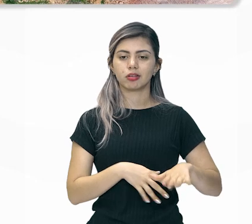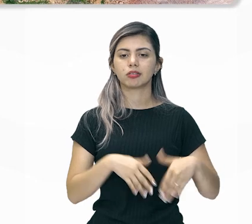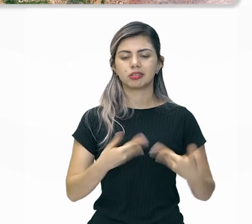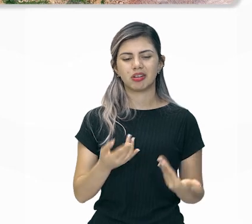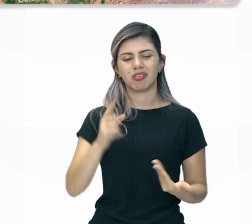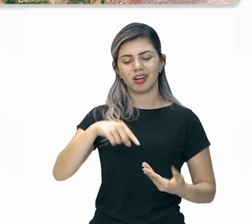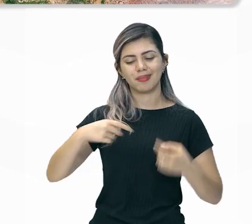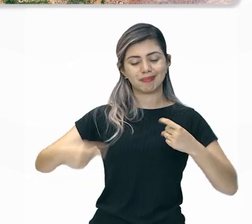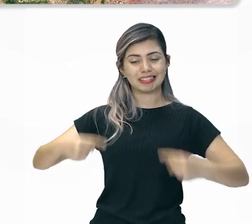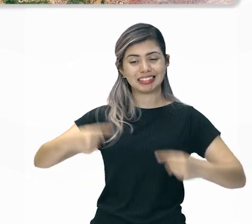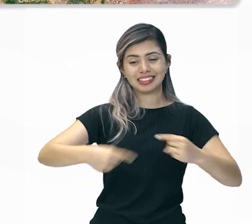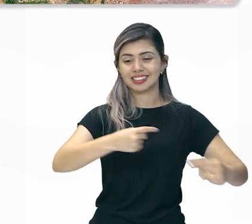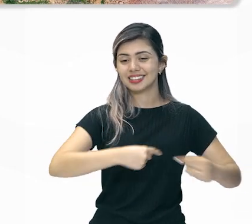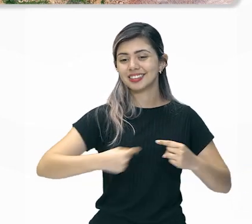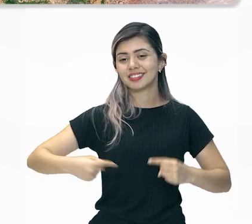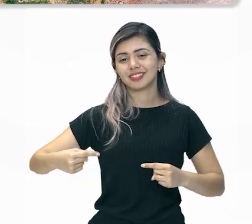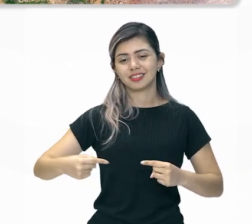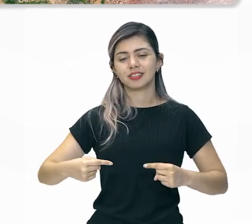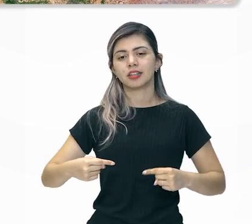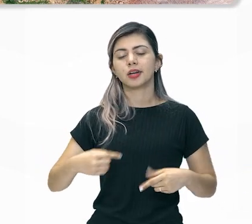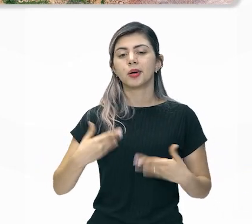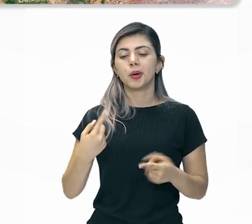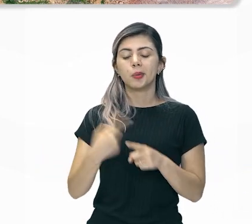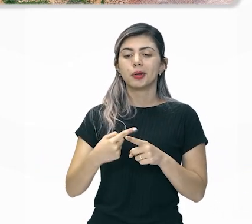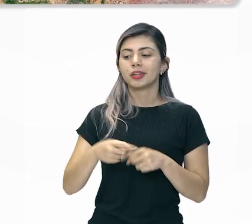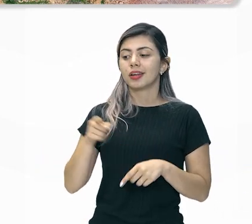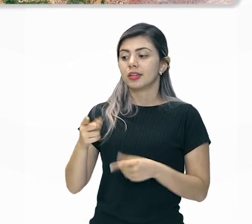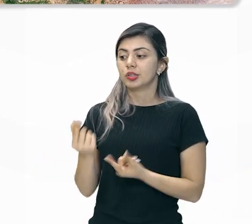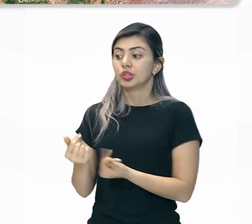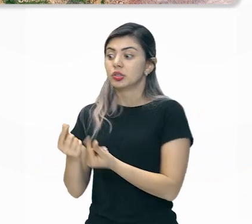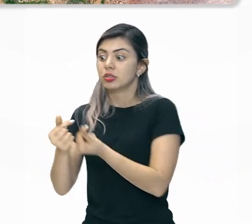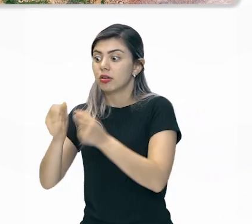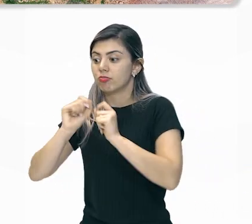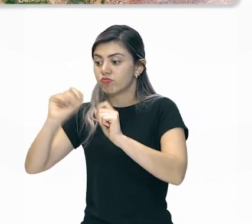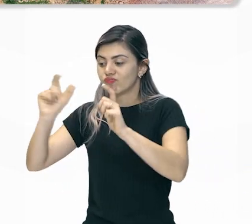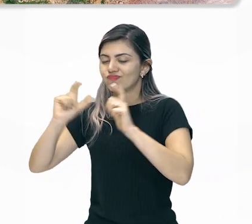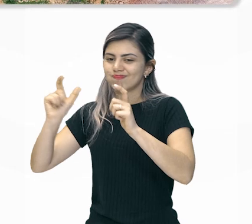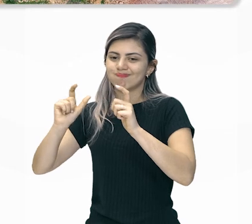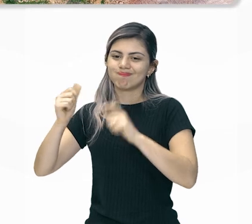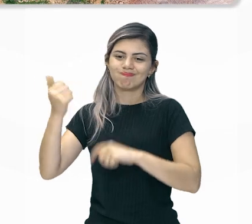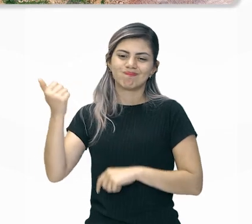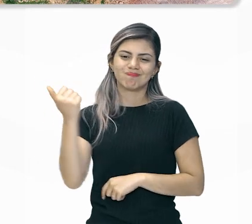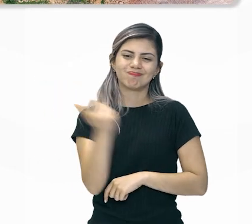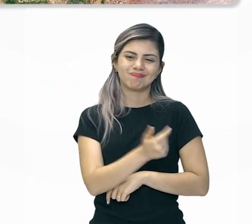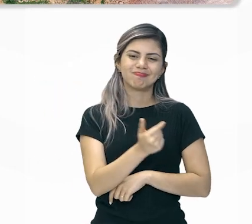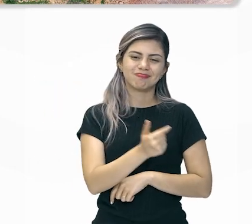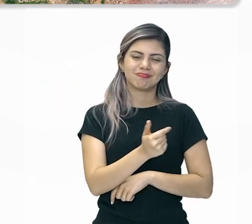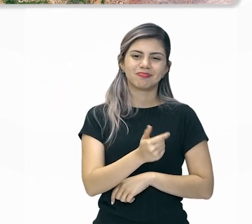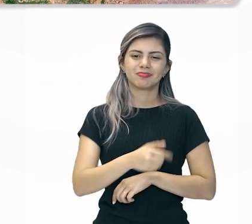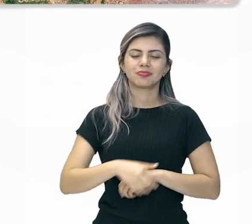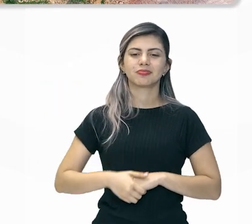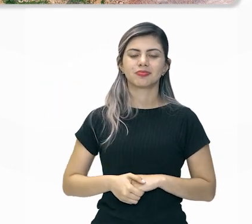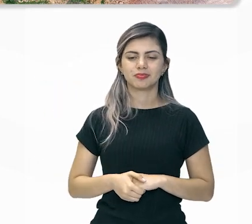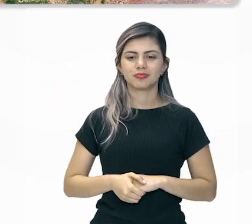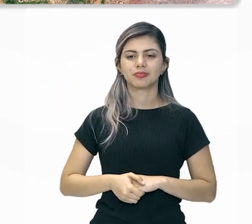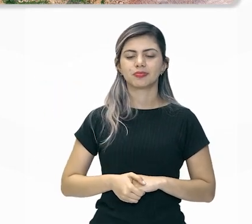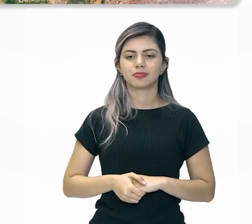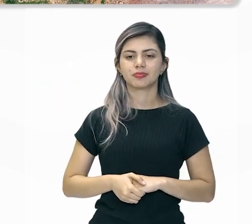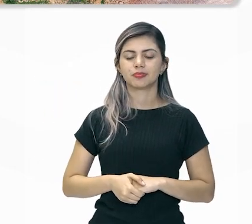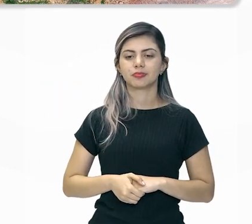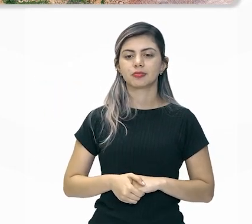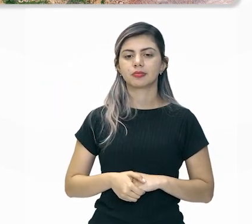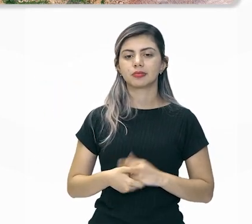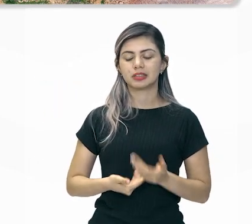muito grande que, infelizmente, né, o dinheiro está ganhando, né? A questão da geração de lucro ali está